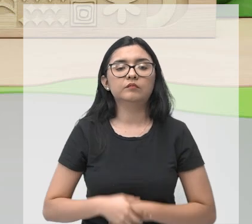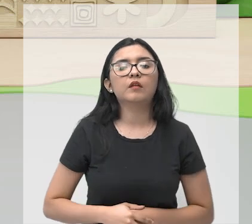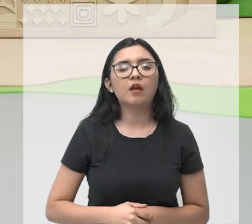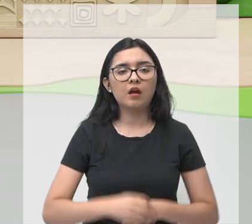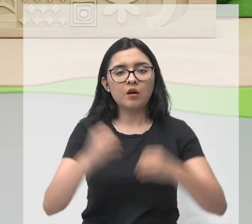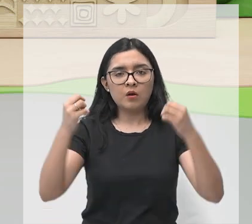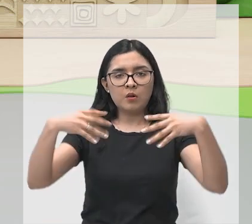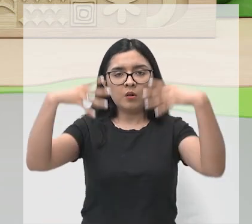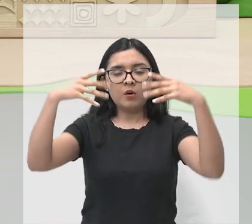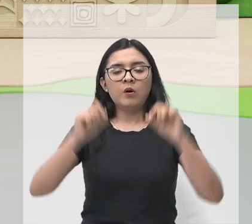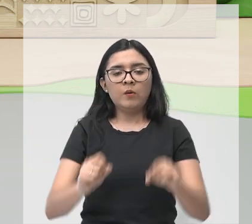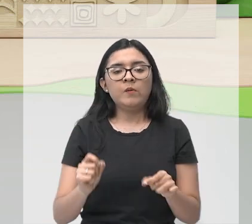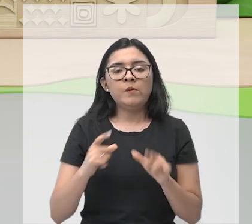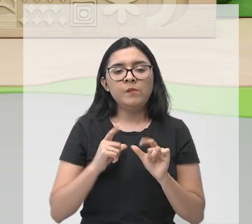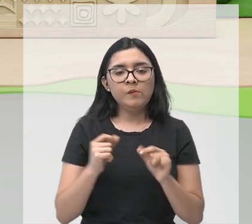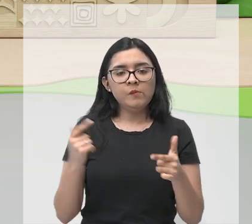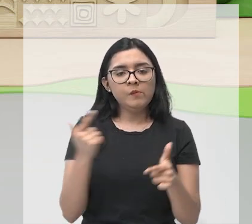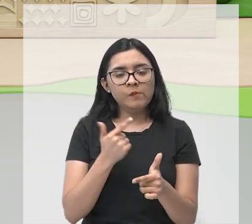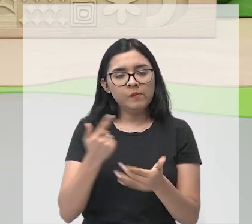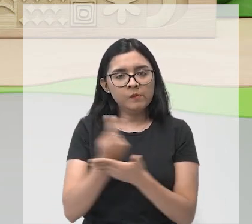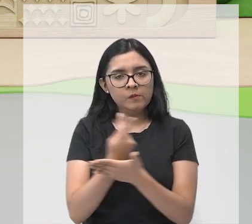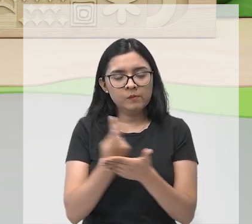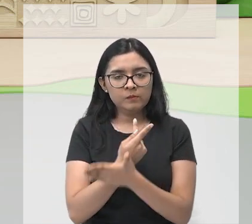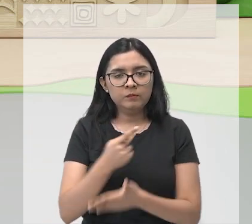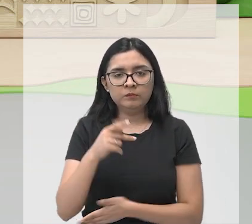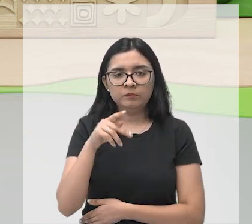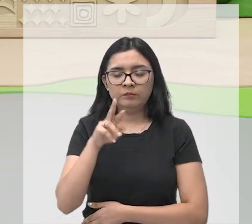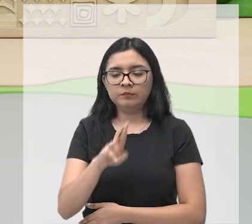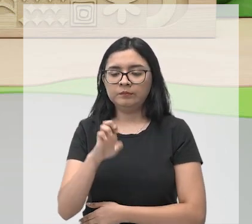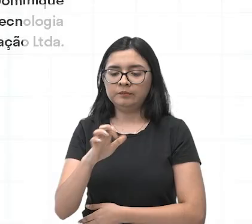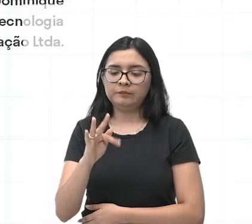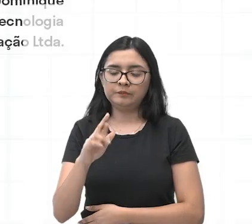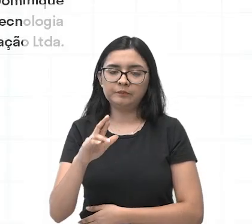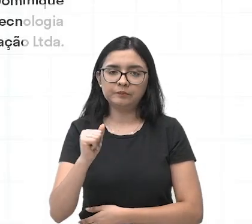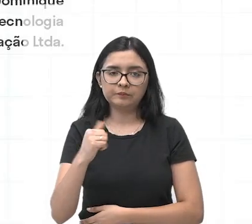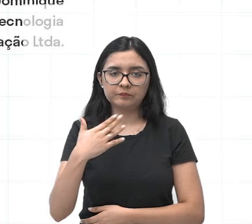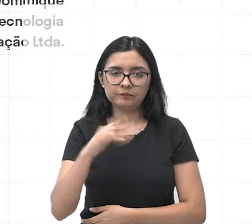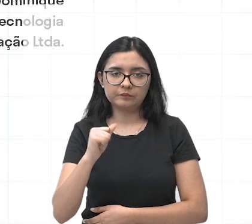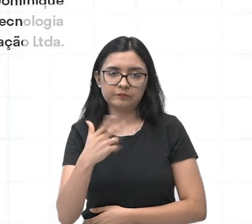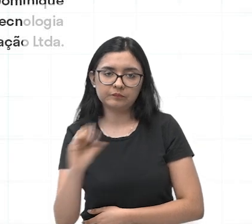da luz? É o erro de refração, que a gente vai entender agora.